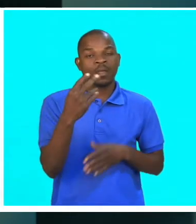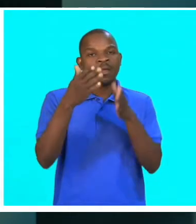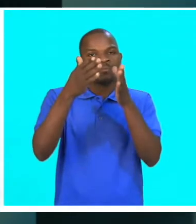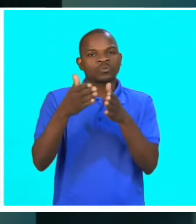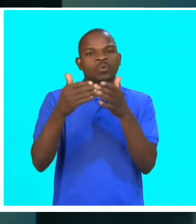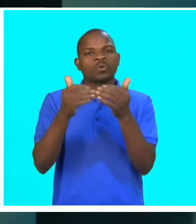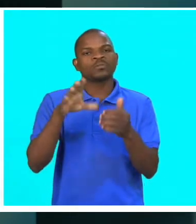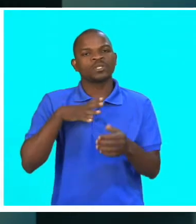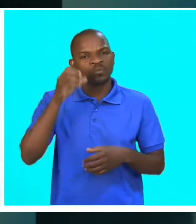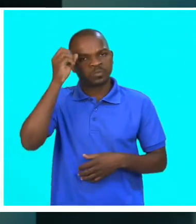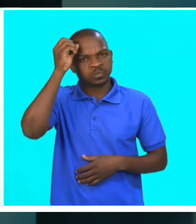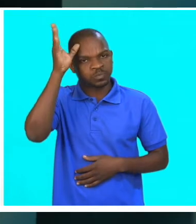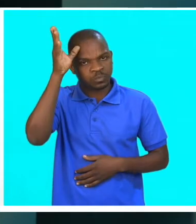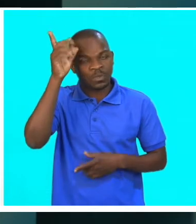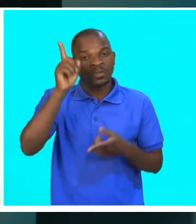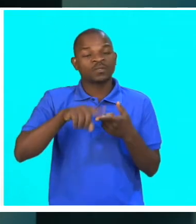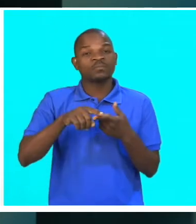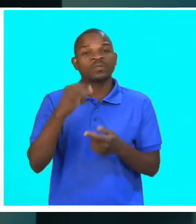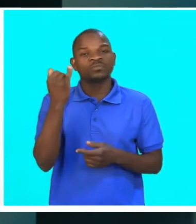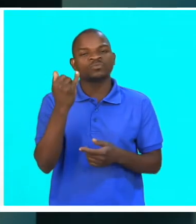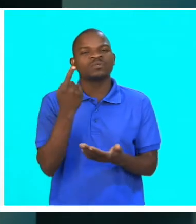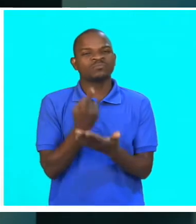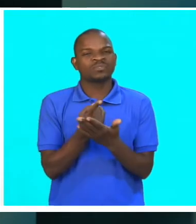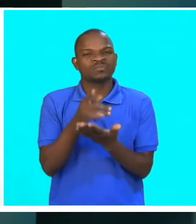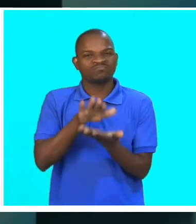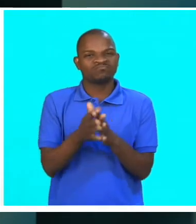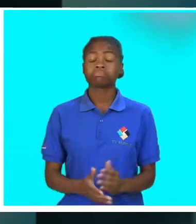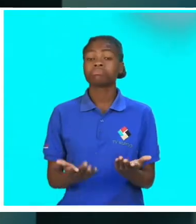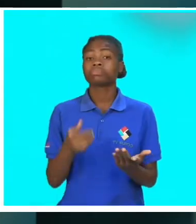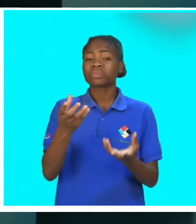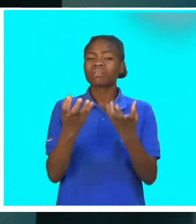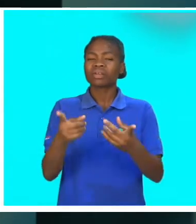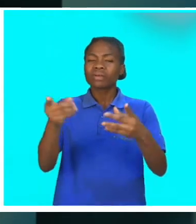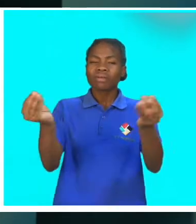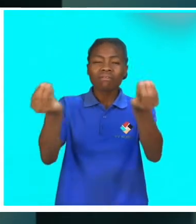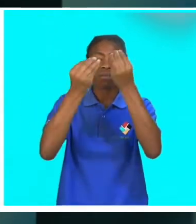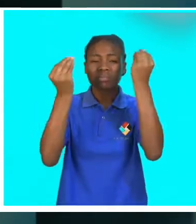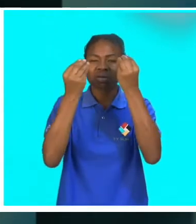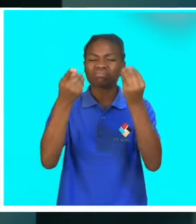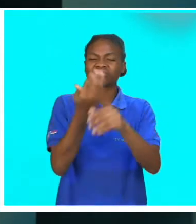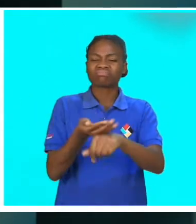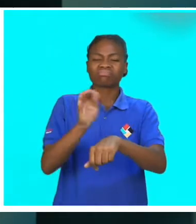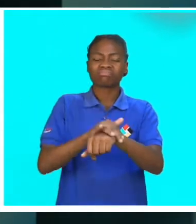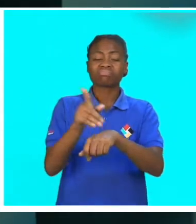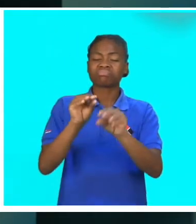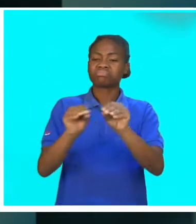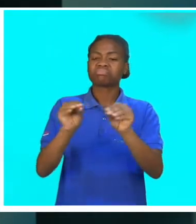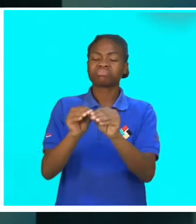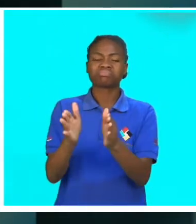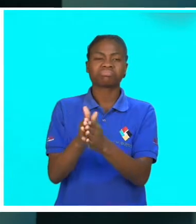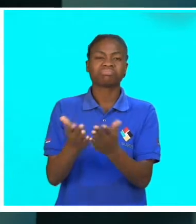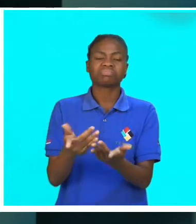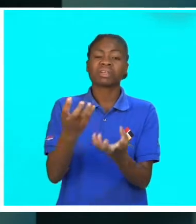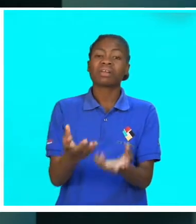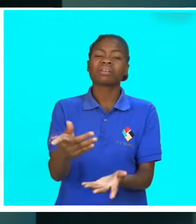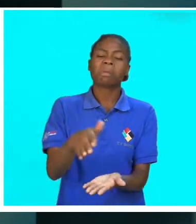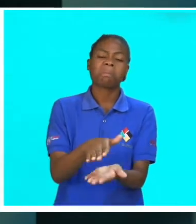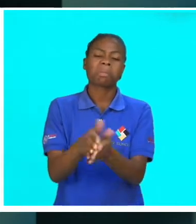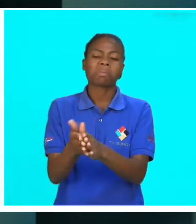e que lá as instituições têm que estar preparadas para nos receber. A falta de formação acadêmica e profissional